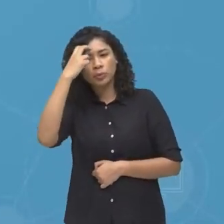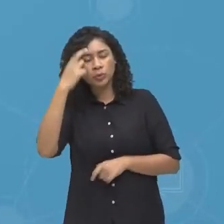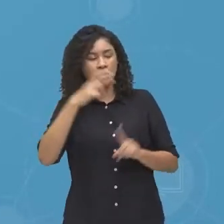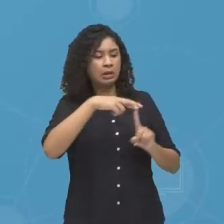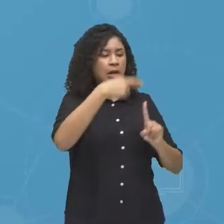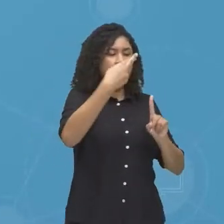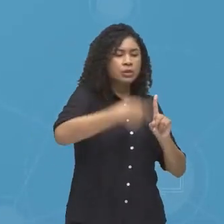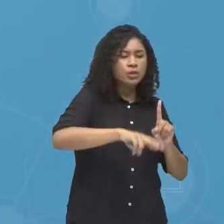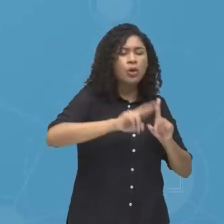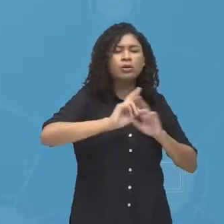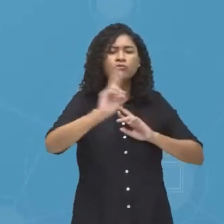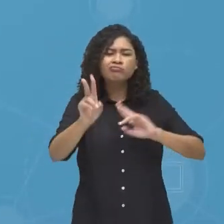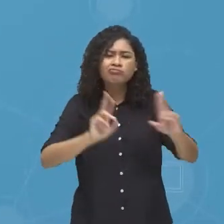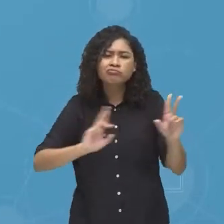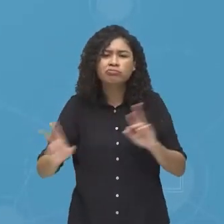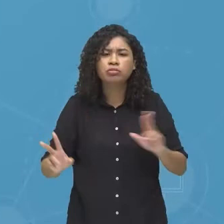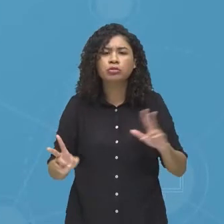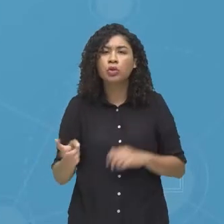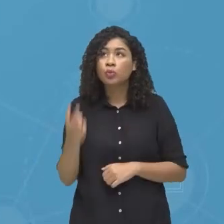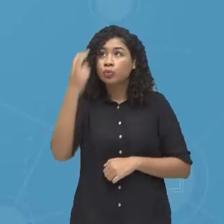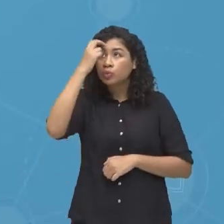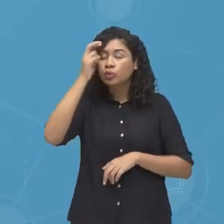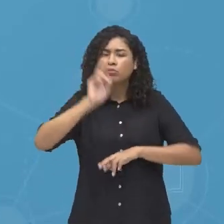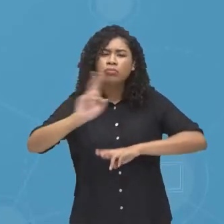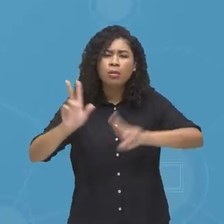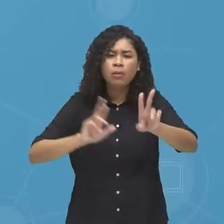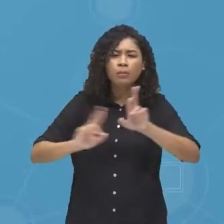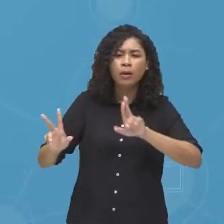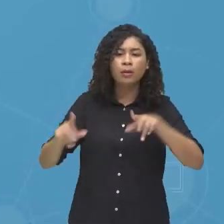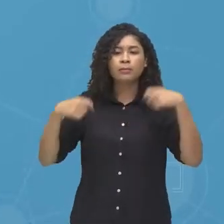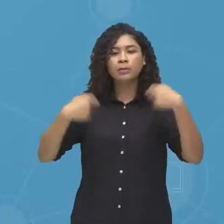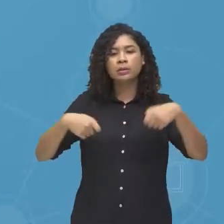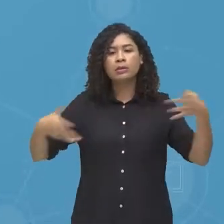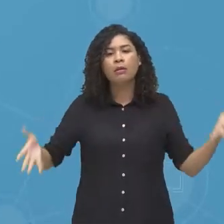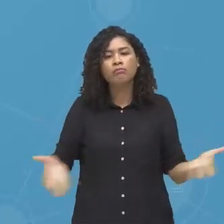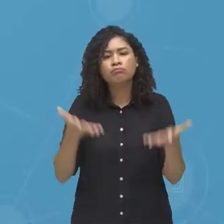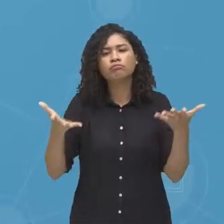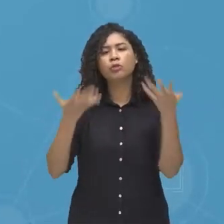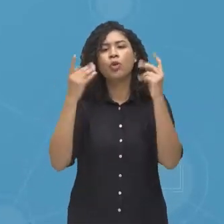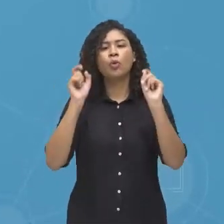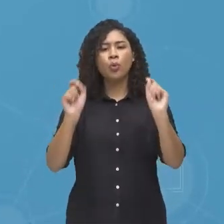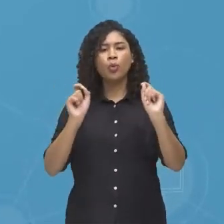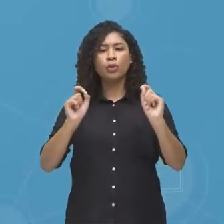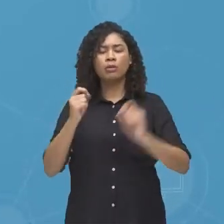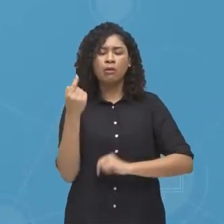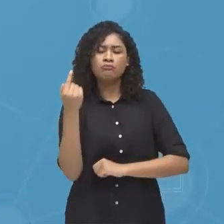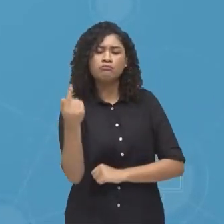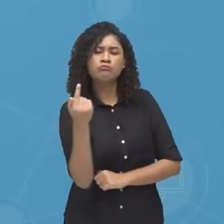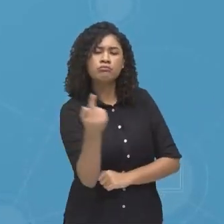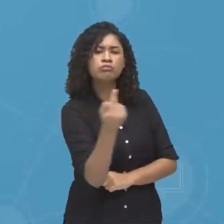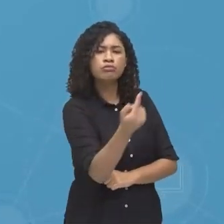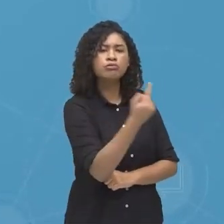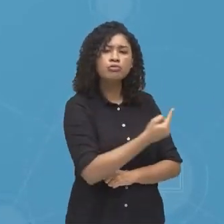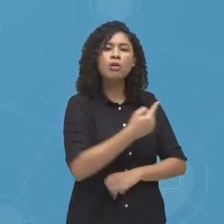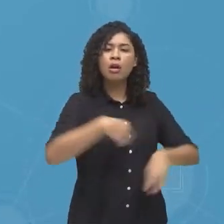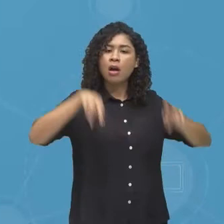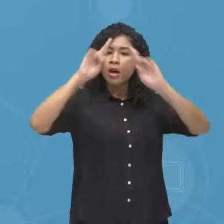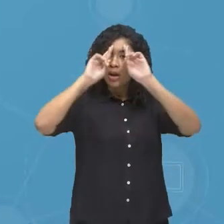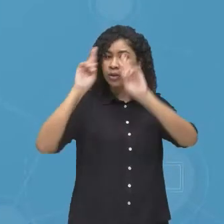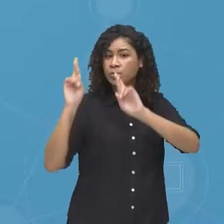culturas diferentes, devem fazer com que cada um de nós possamos respeitar cada vez mais